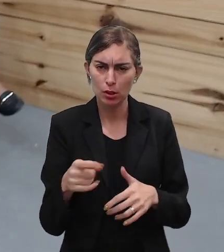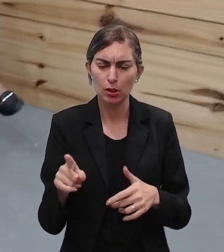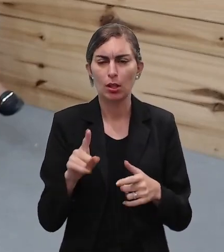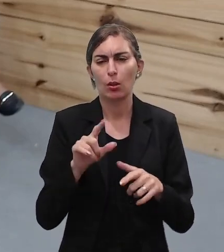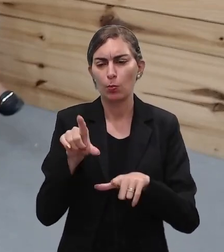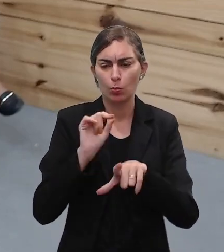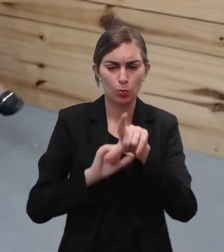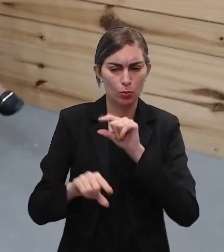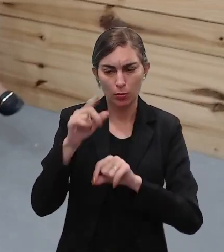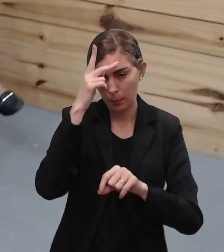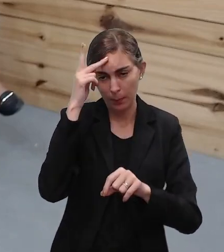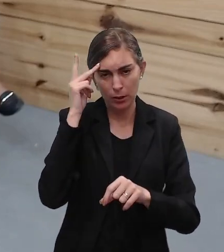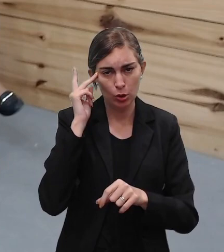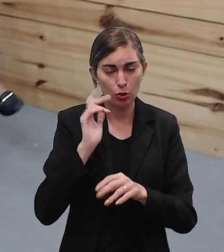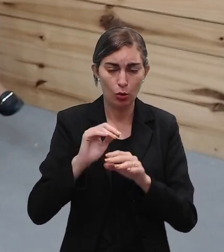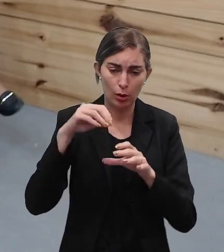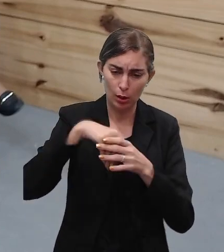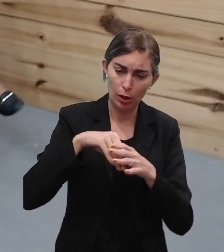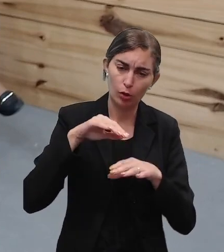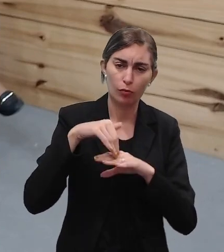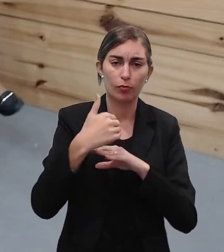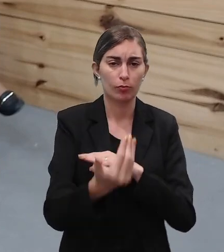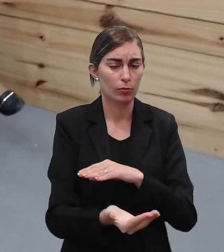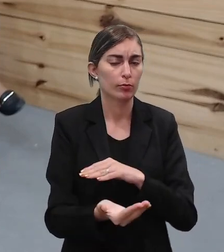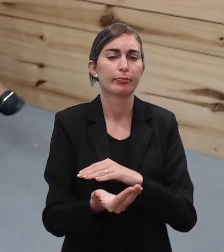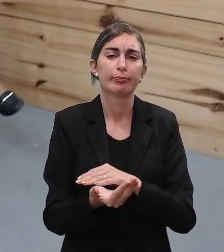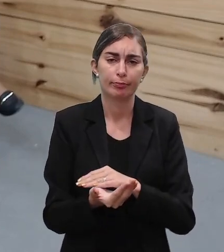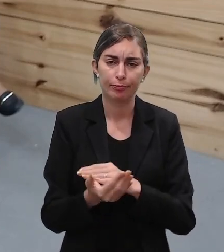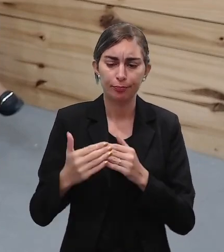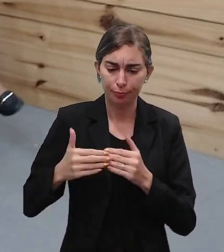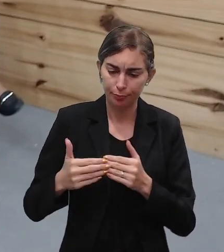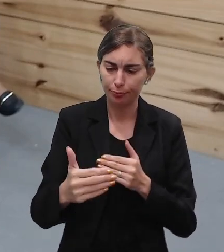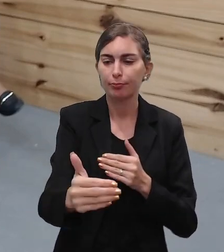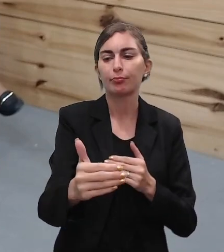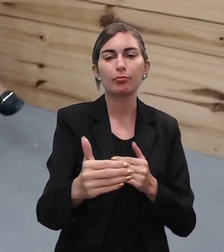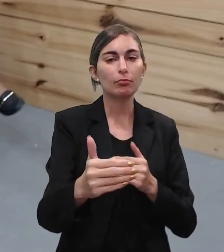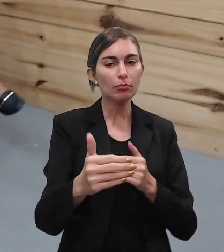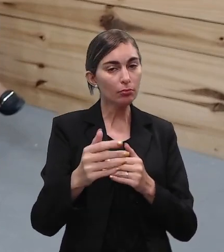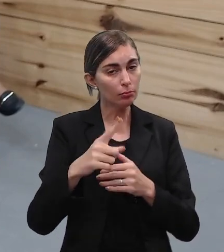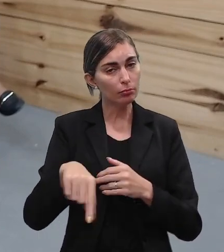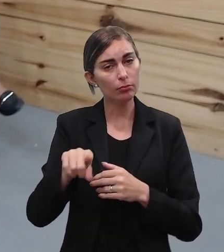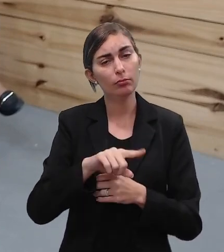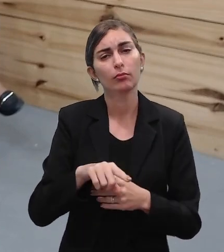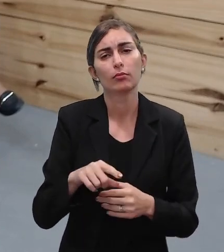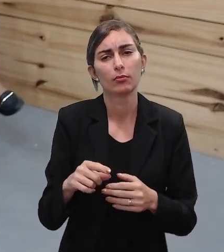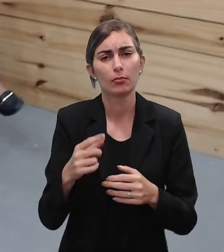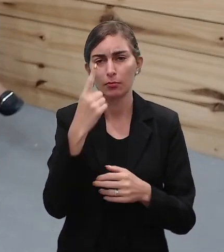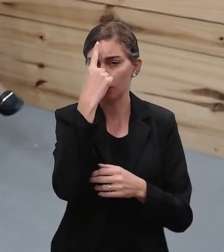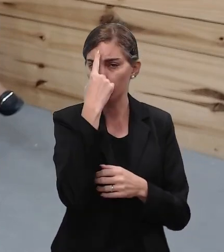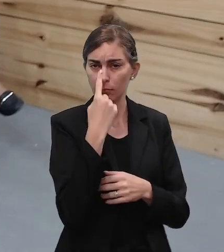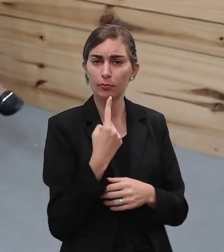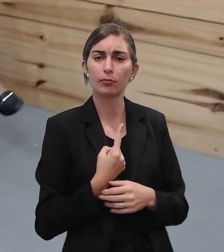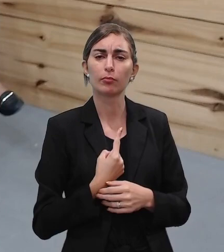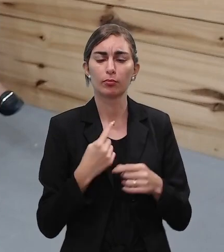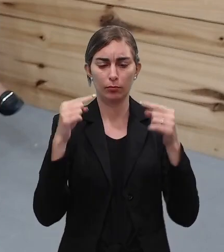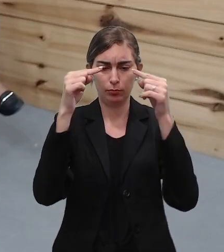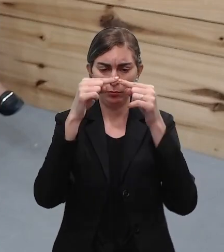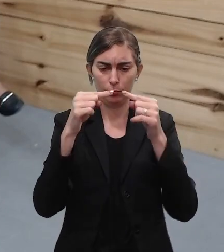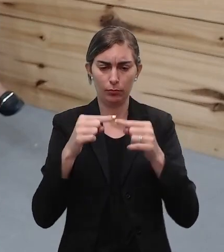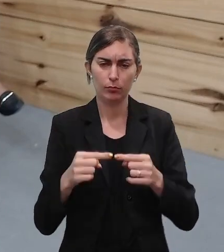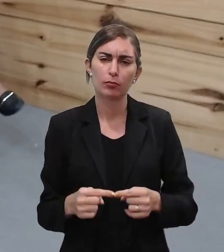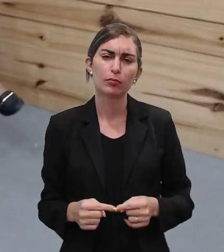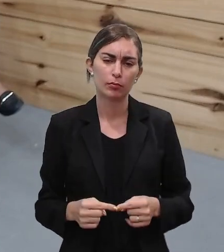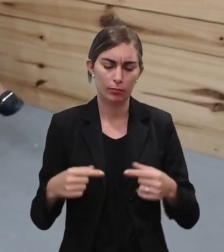sejam internas e sejam externas. A partir daí, nós vamos traçar um perfil de acordo com